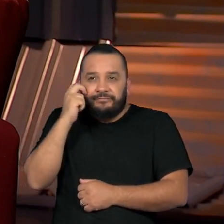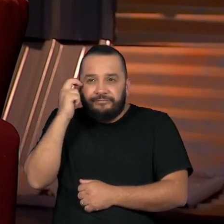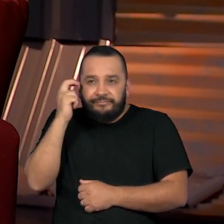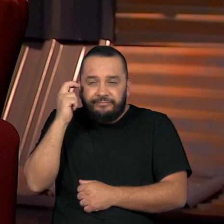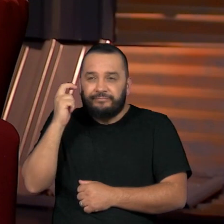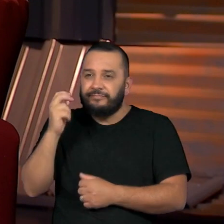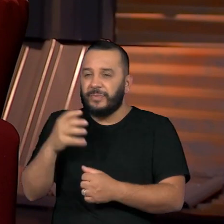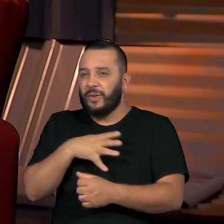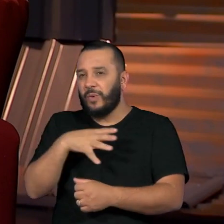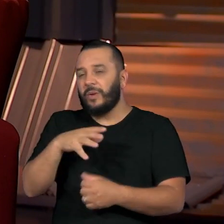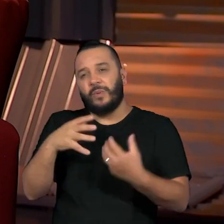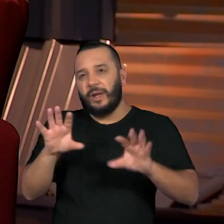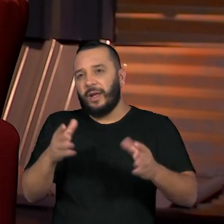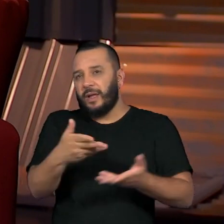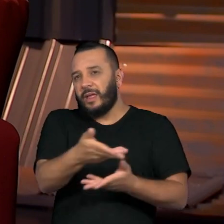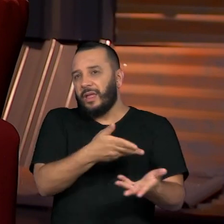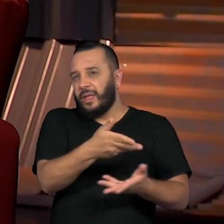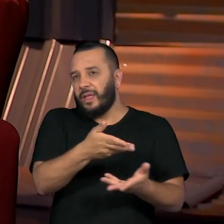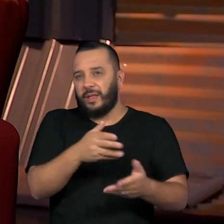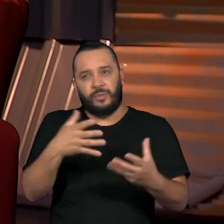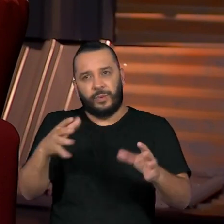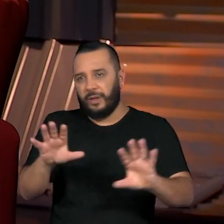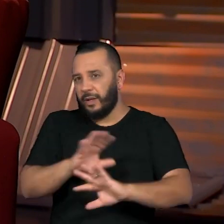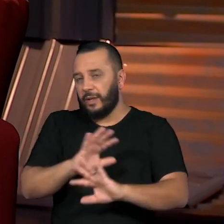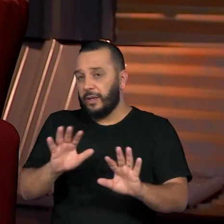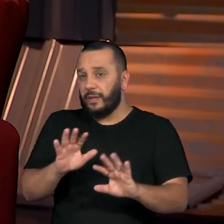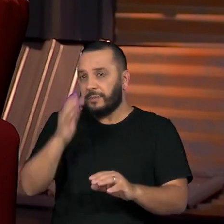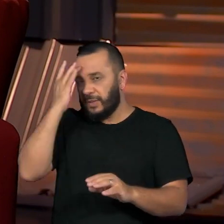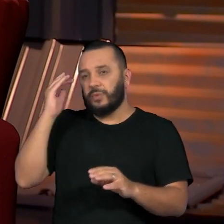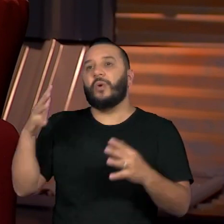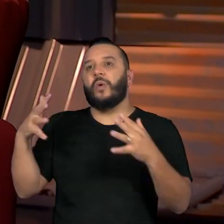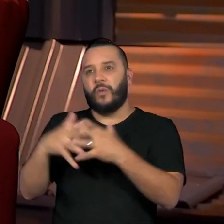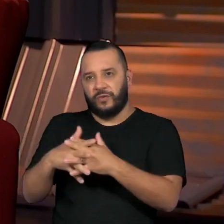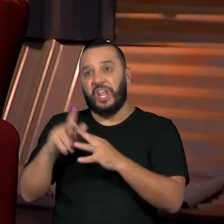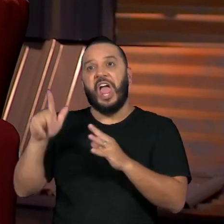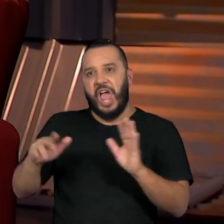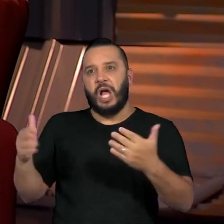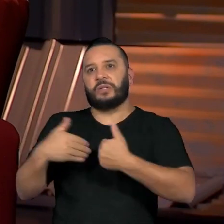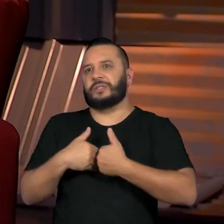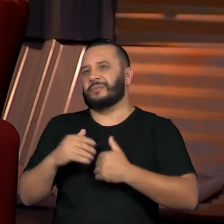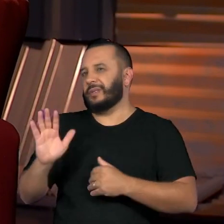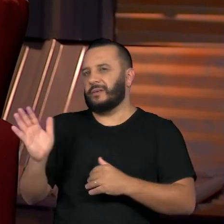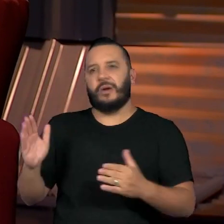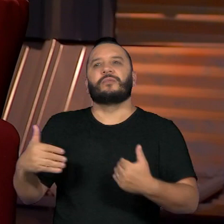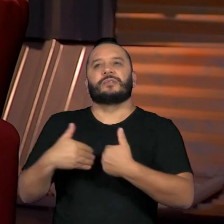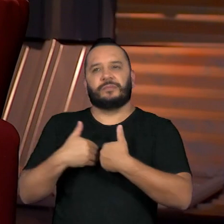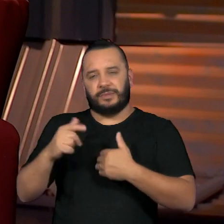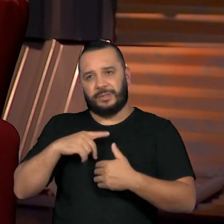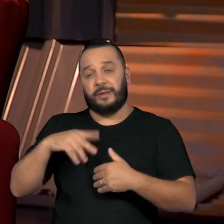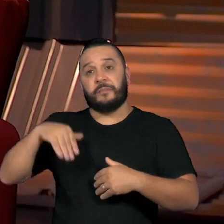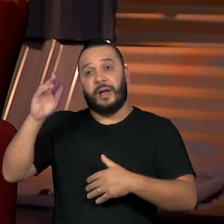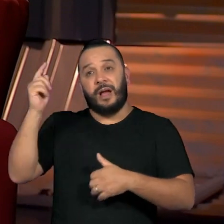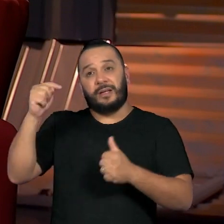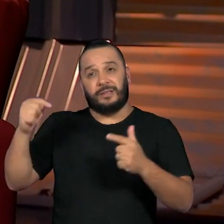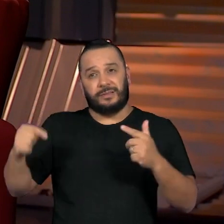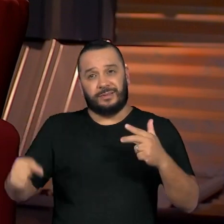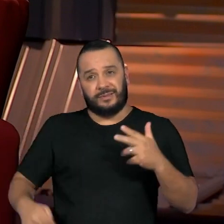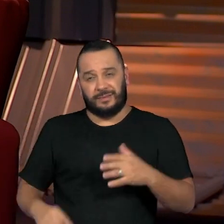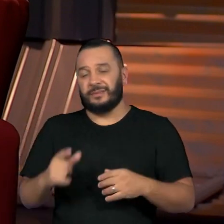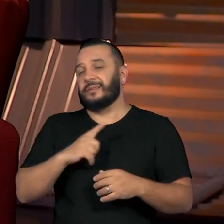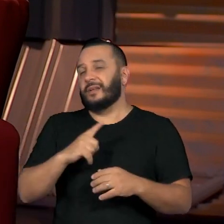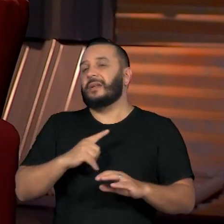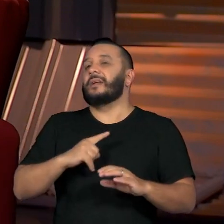interações sociais, você ser mais reservado com autismo. Autismo é muito mais do que isso. É dificuldade de